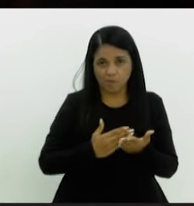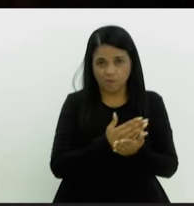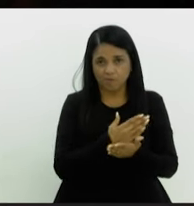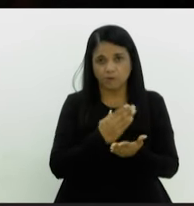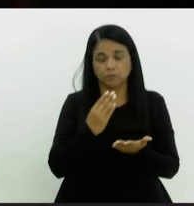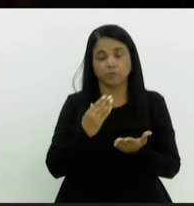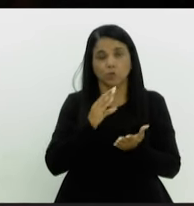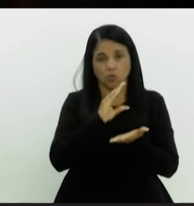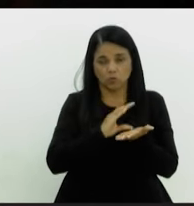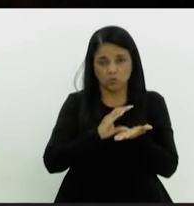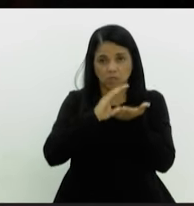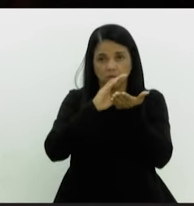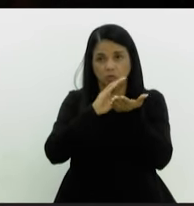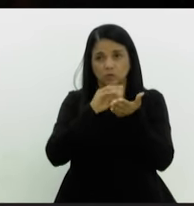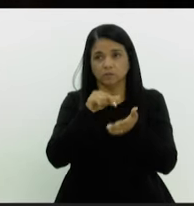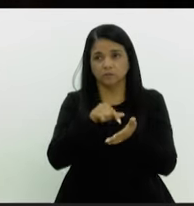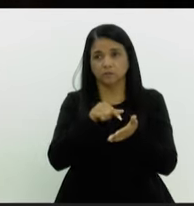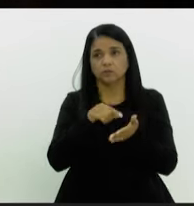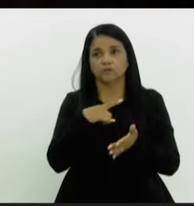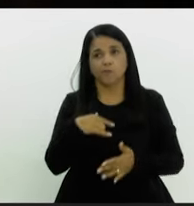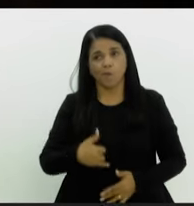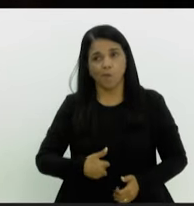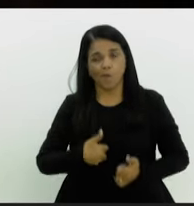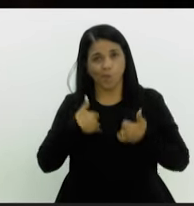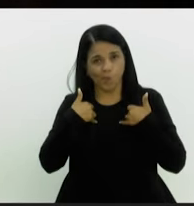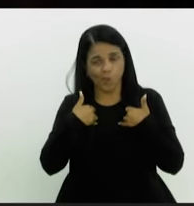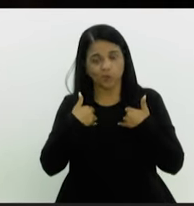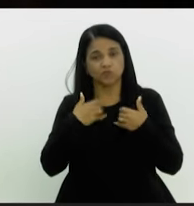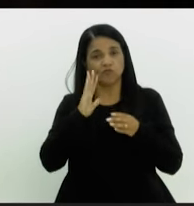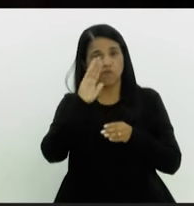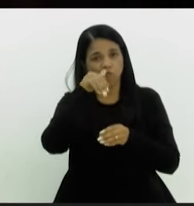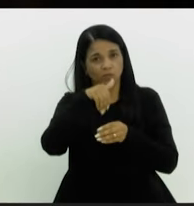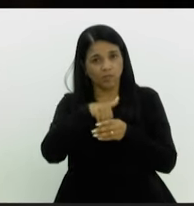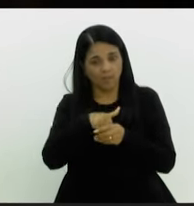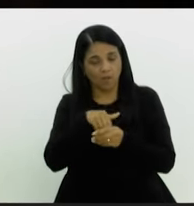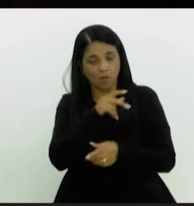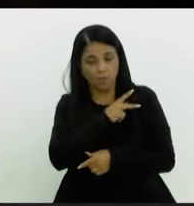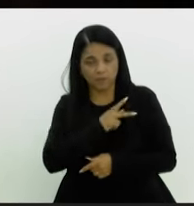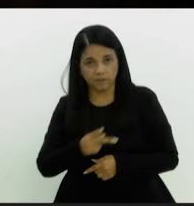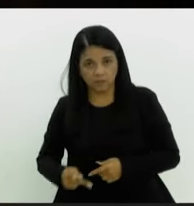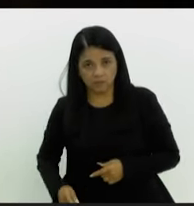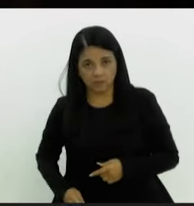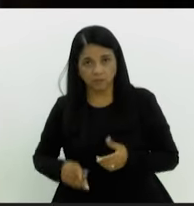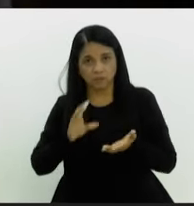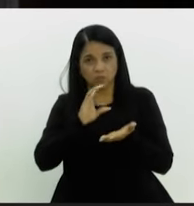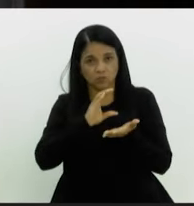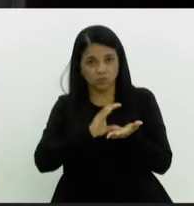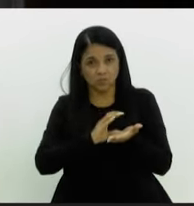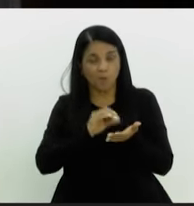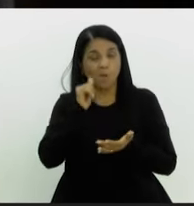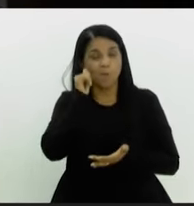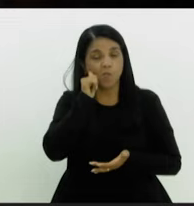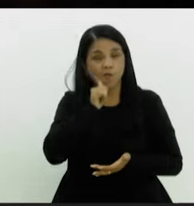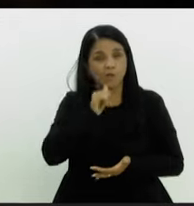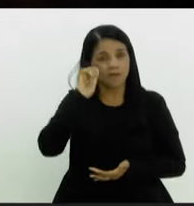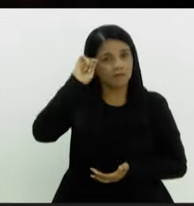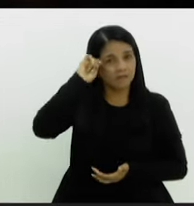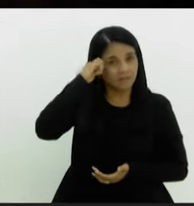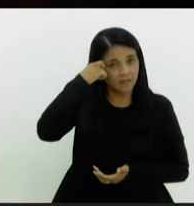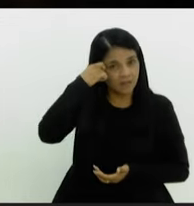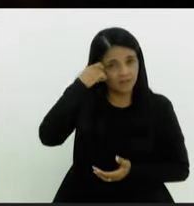conselho e tive a honra de poder votar como presidente do conselho em três mulheres negras para